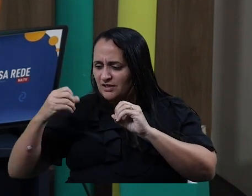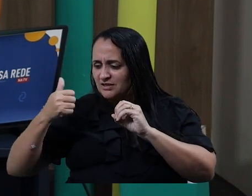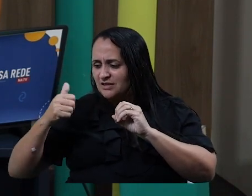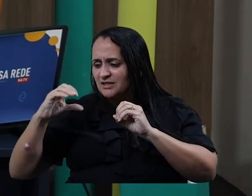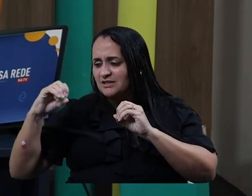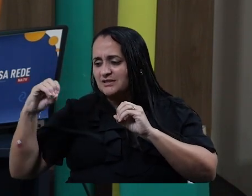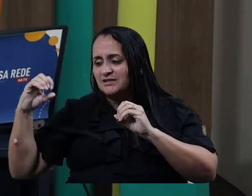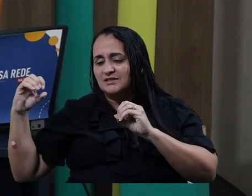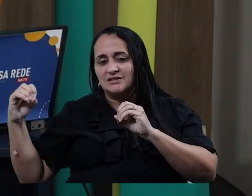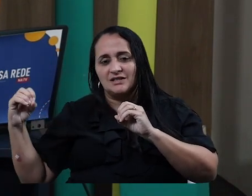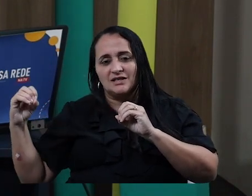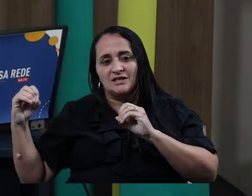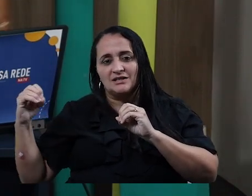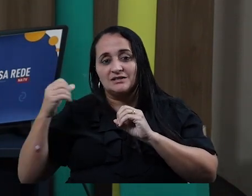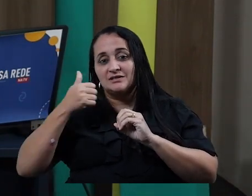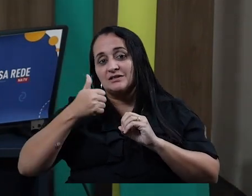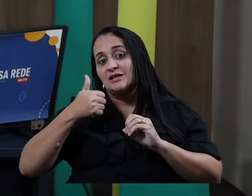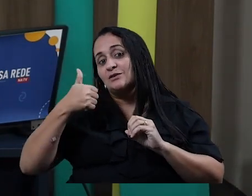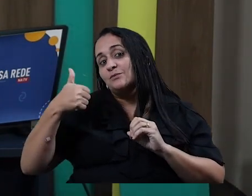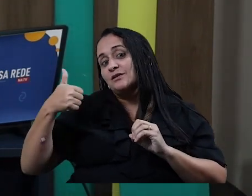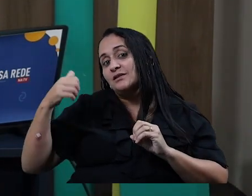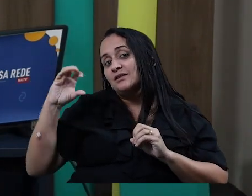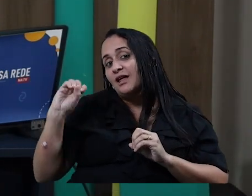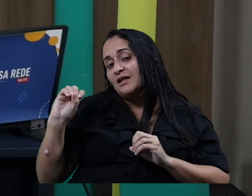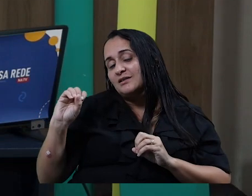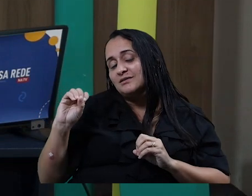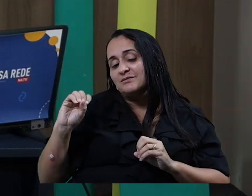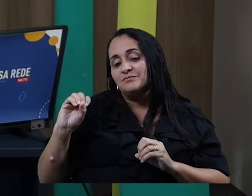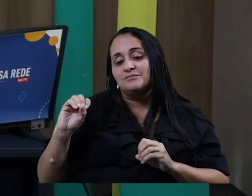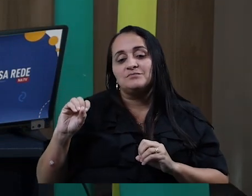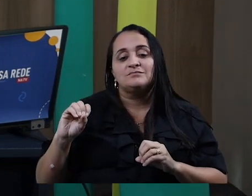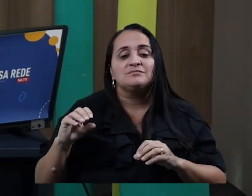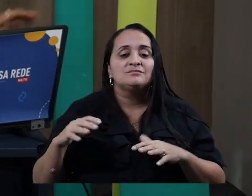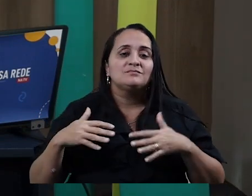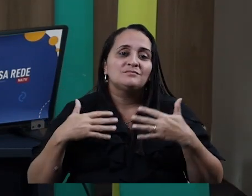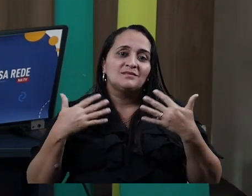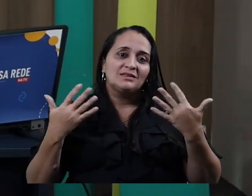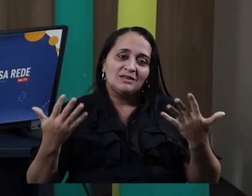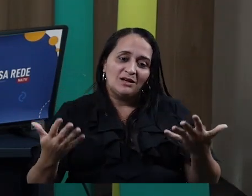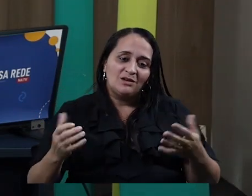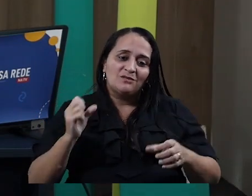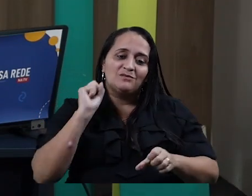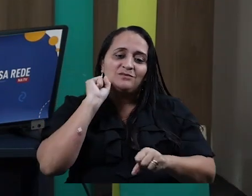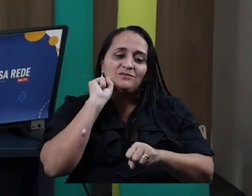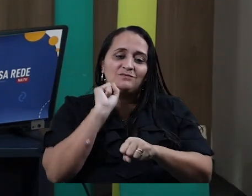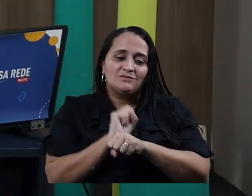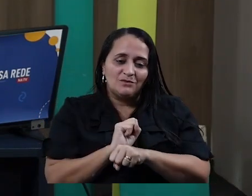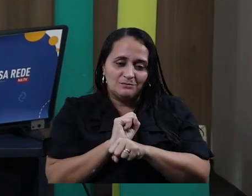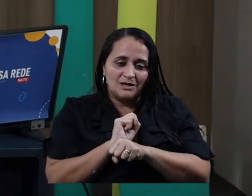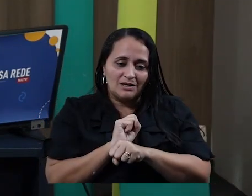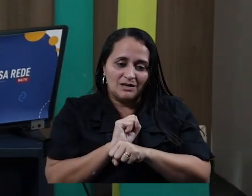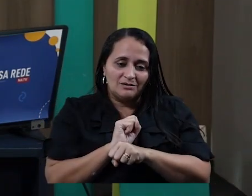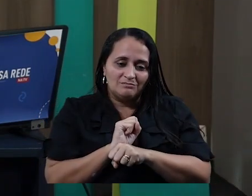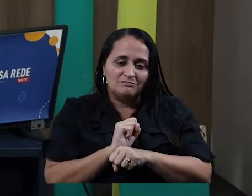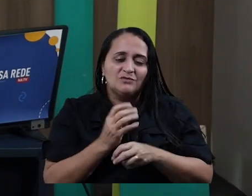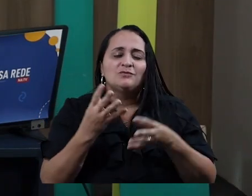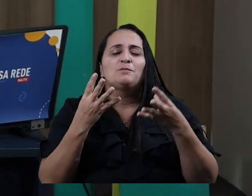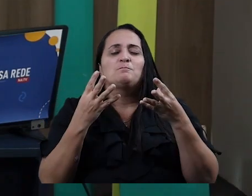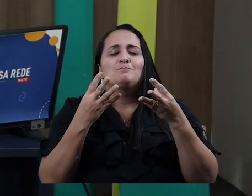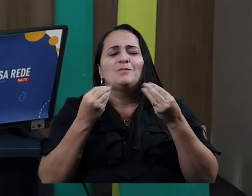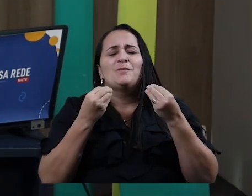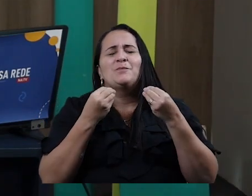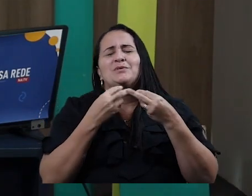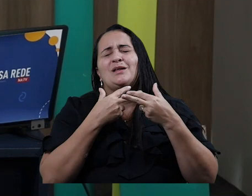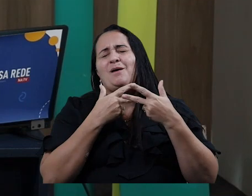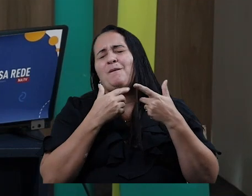90, 100 e 110. Olha, vou parar por aqui. Foi muita coisa hoje